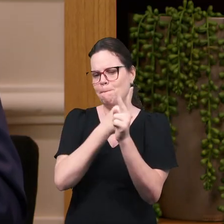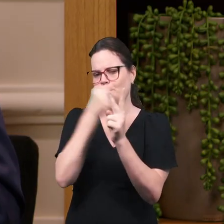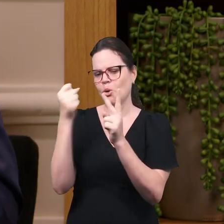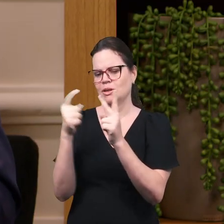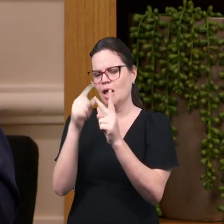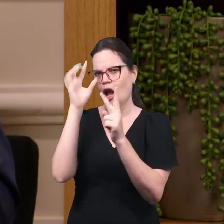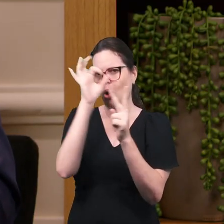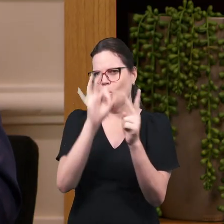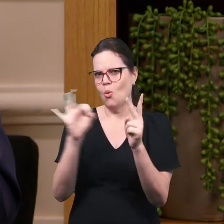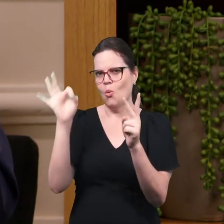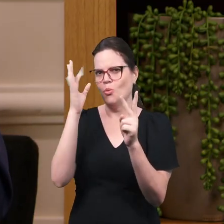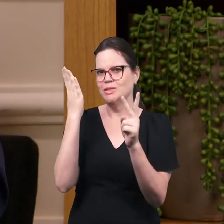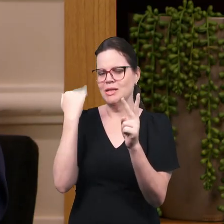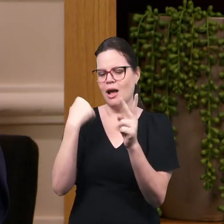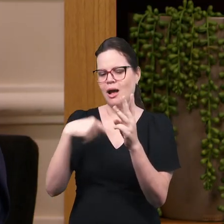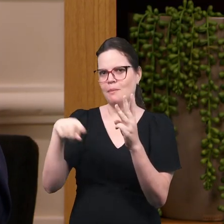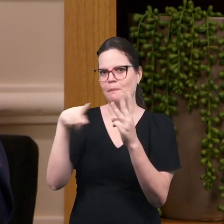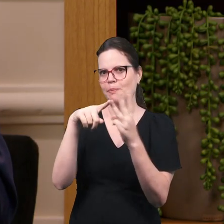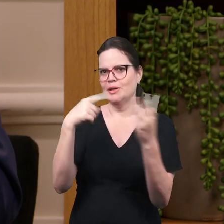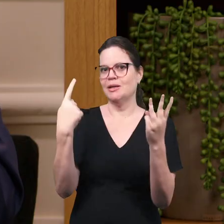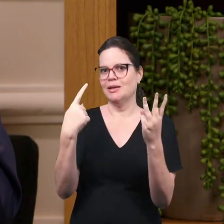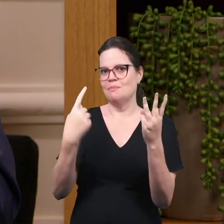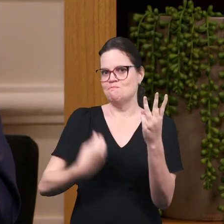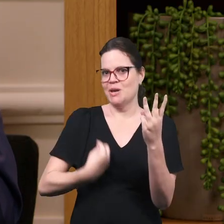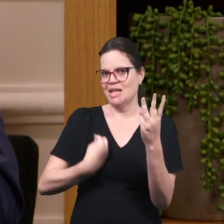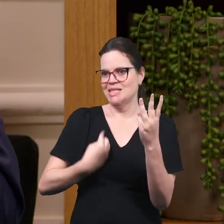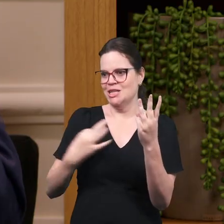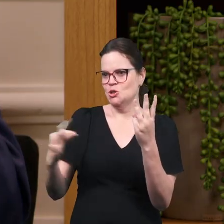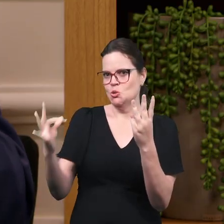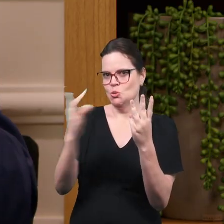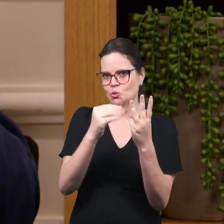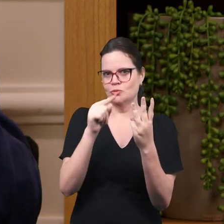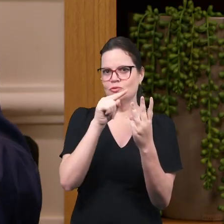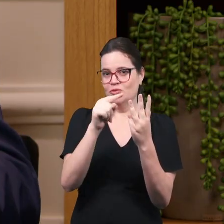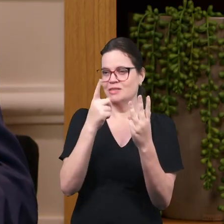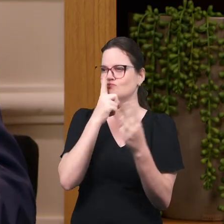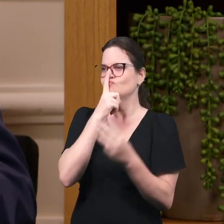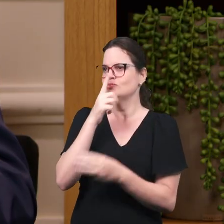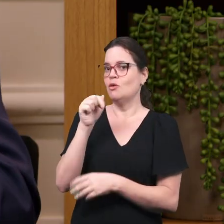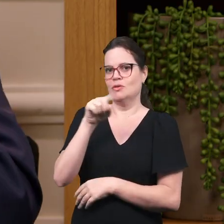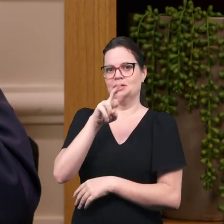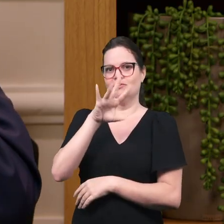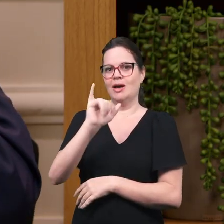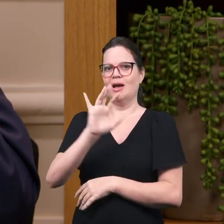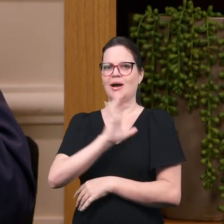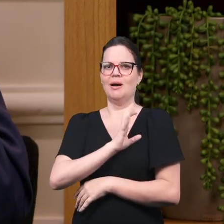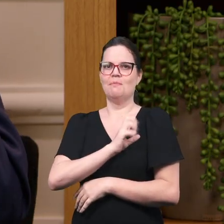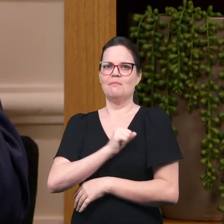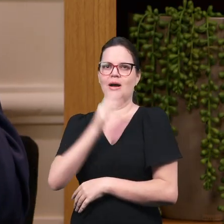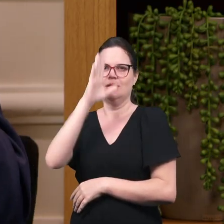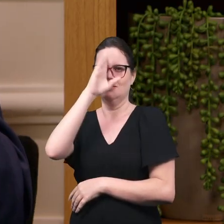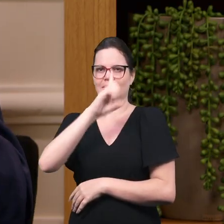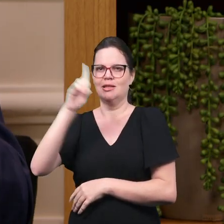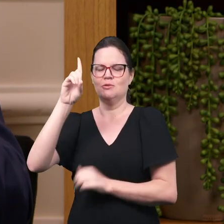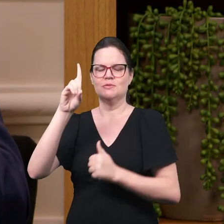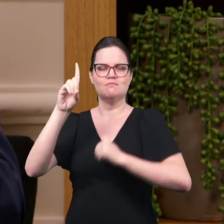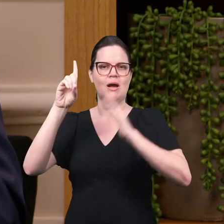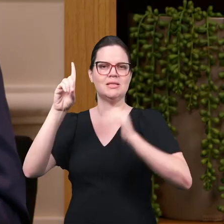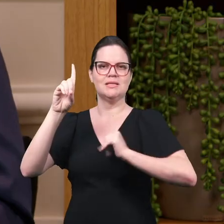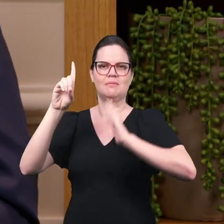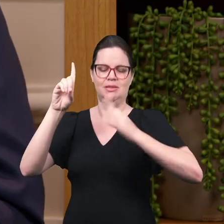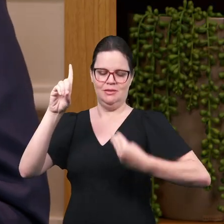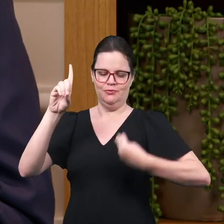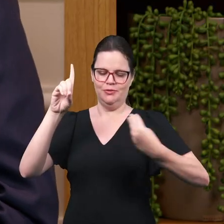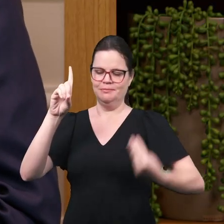e onipresença, você também vai amar mais o Senhor nosso Deus, vai estar entregando mais a sua vida a